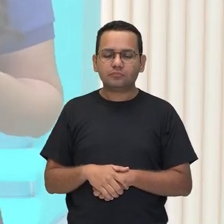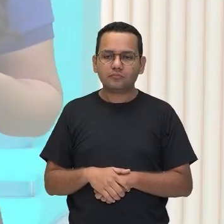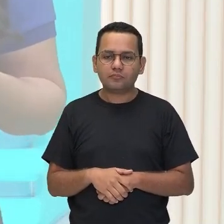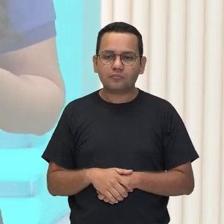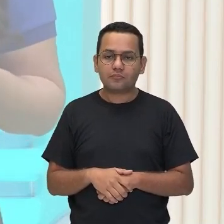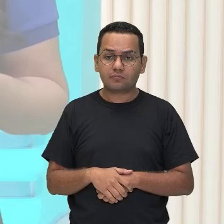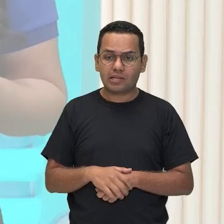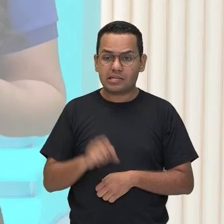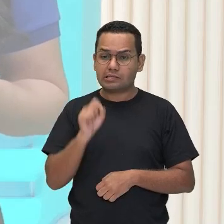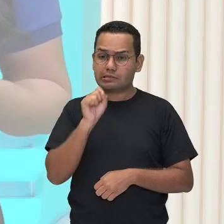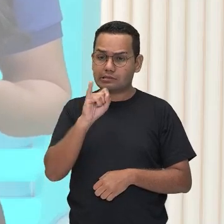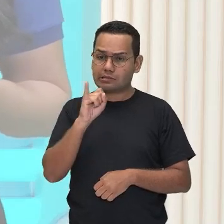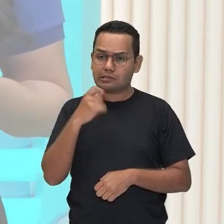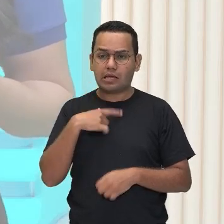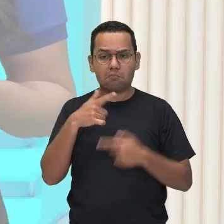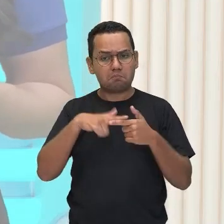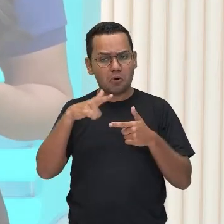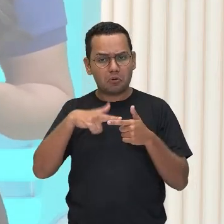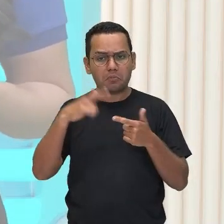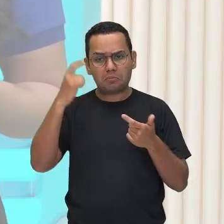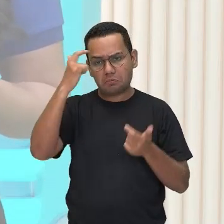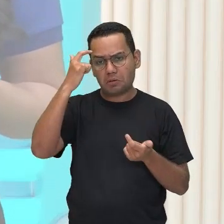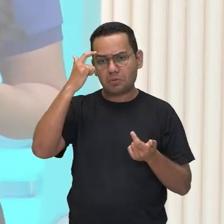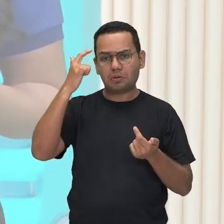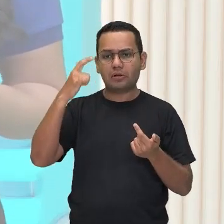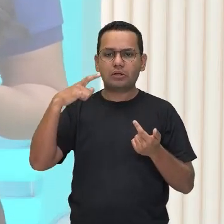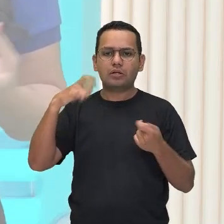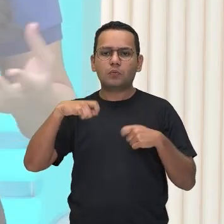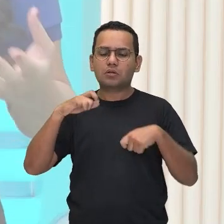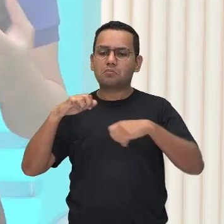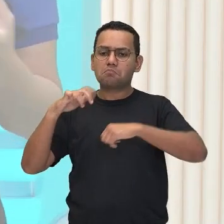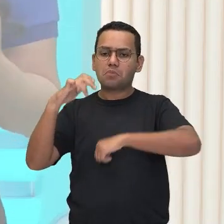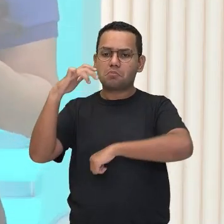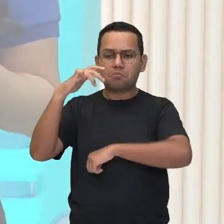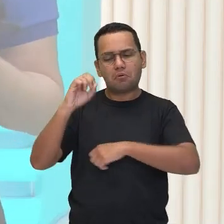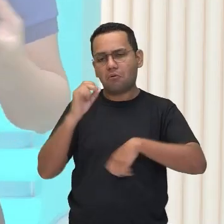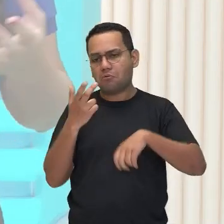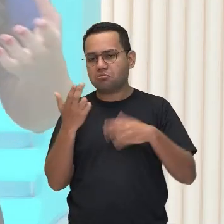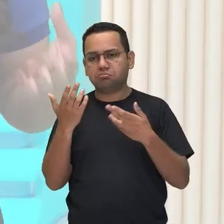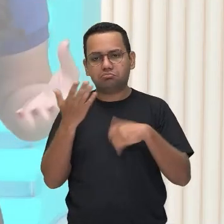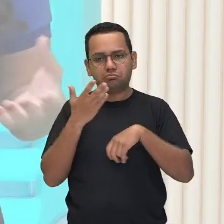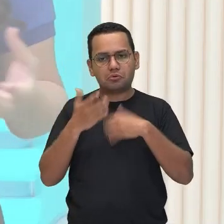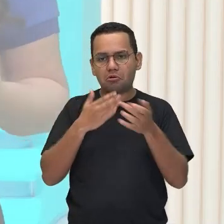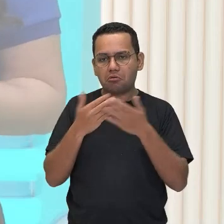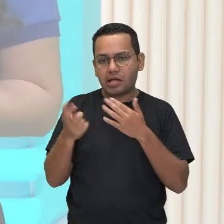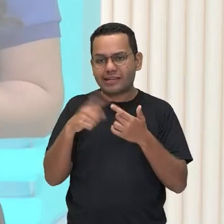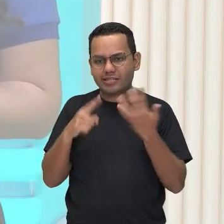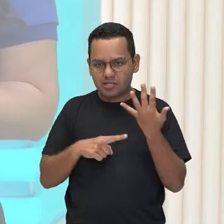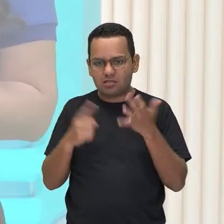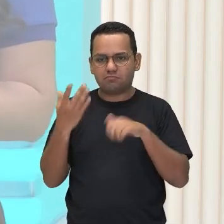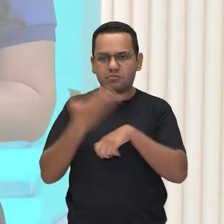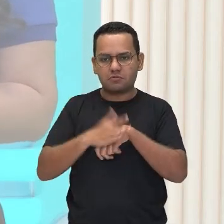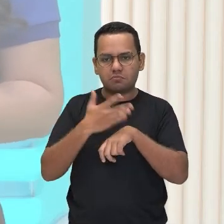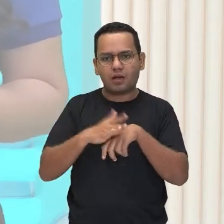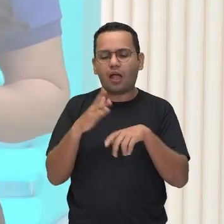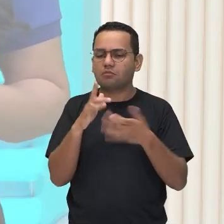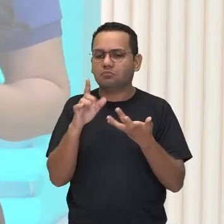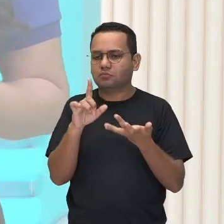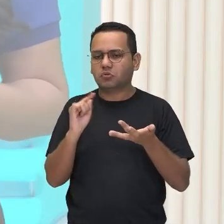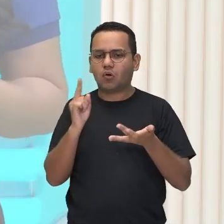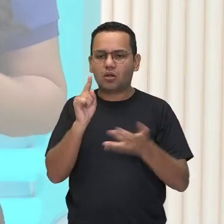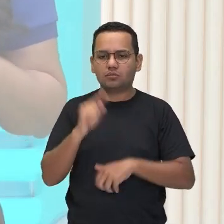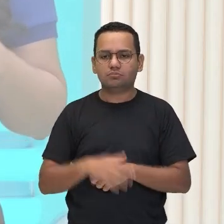que limite você de executar determinada atividade Obviamente você vai passar a não escolher aquela atividade